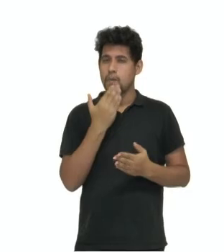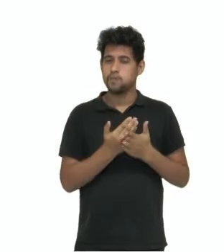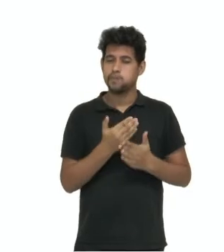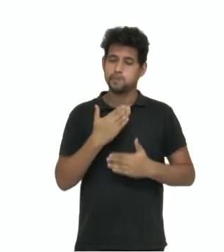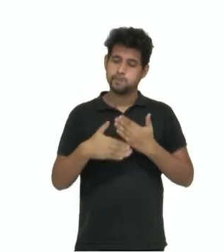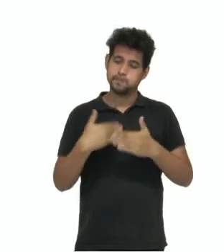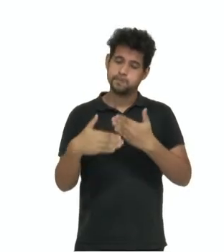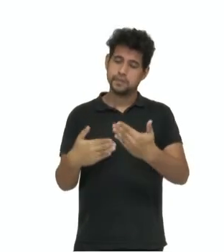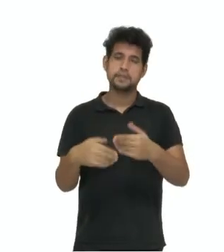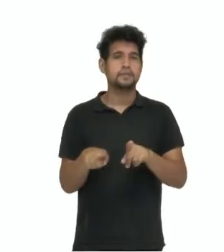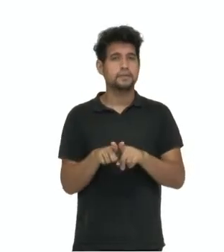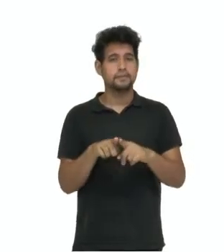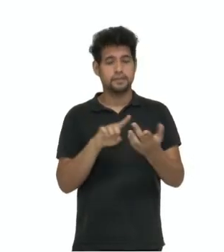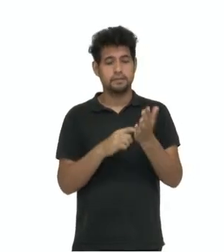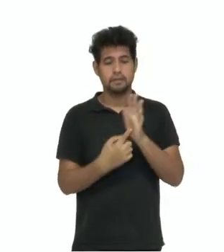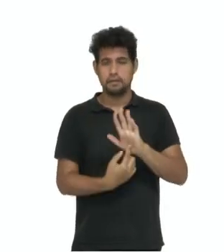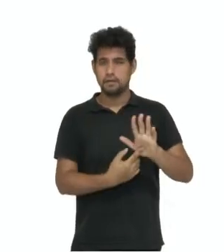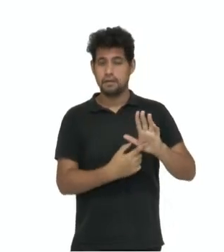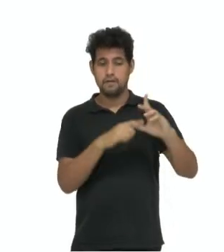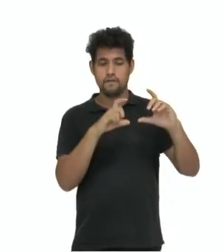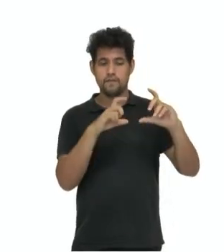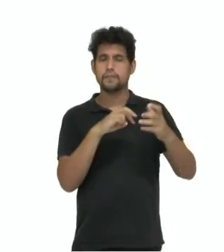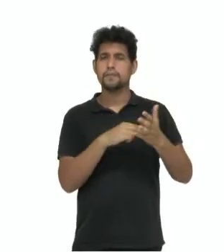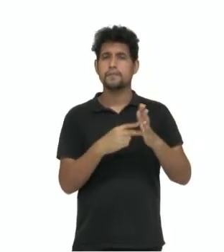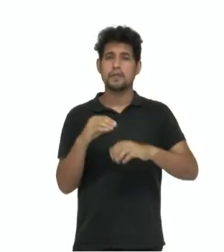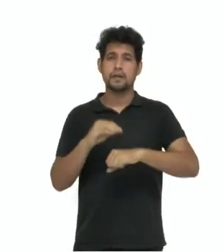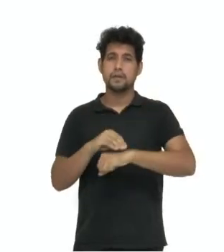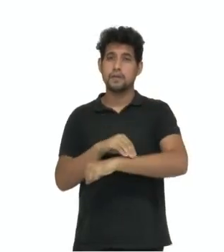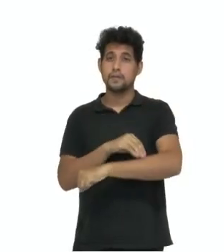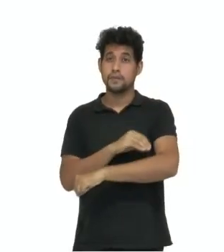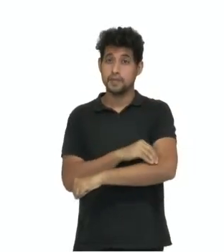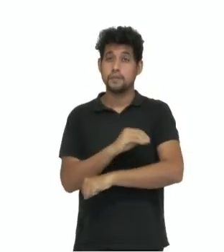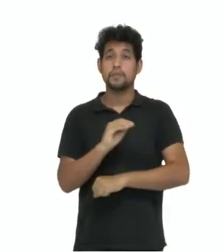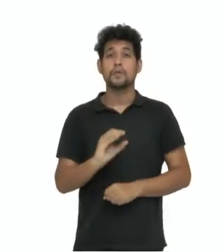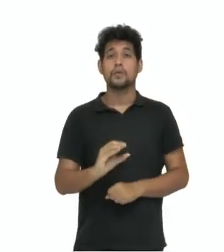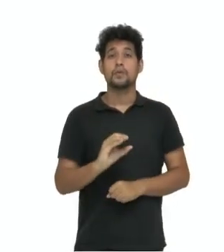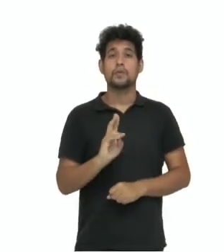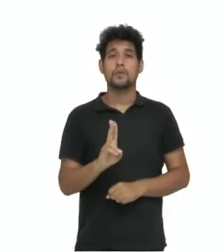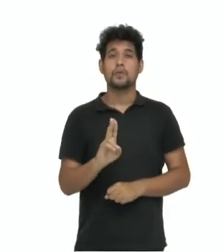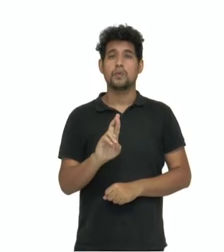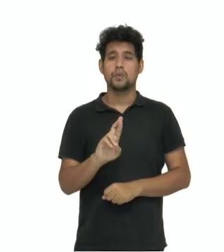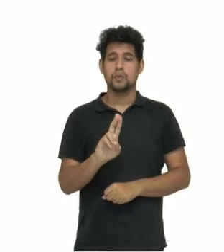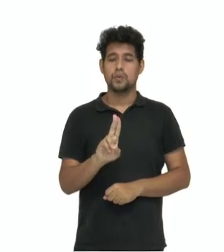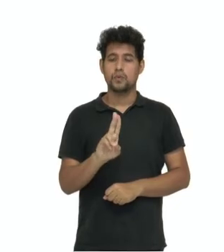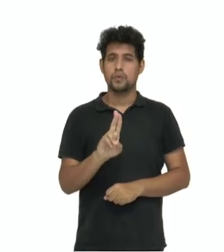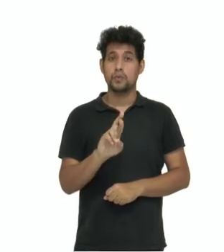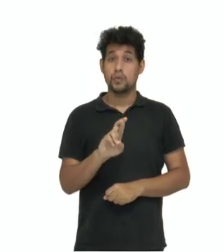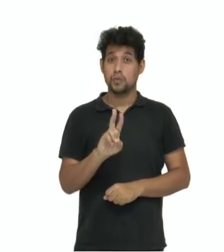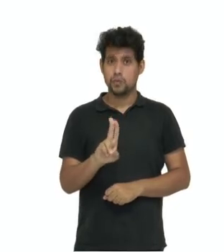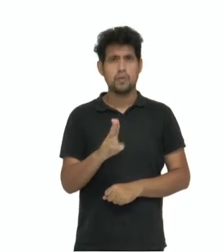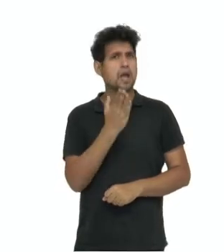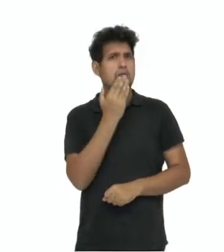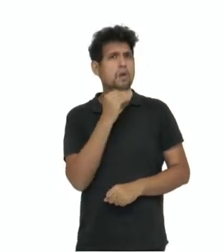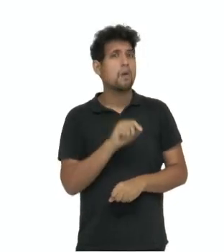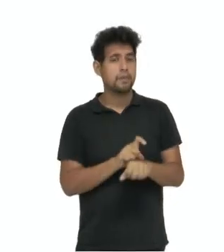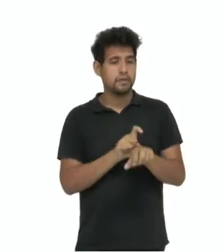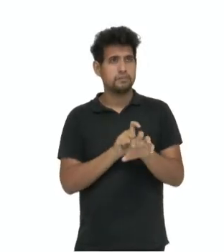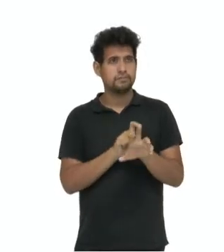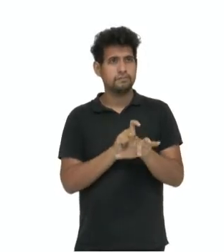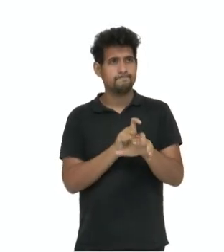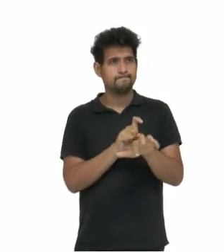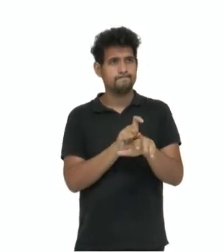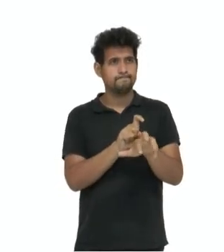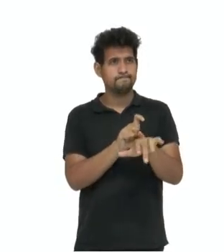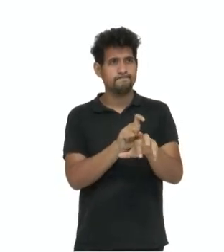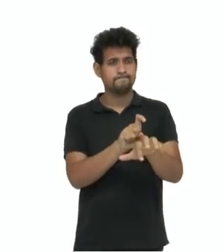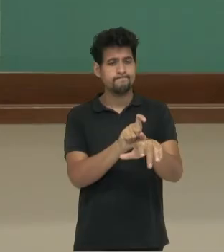por exemplo, esse aqui que está mostrando na imagem é o sapo cururu, ele é predador de escorpiões, olha só que interessante, né? Então,